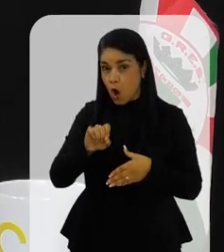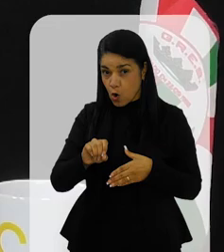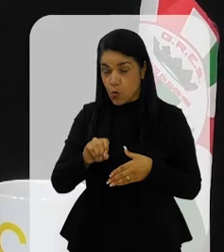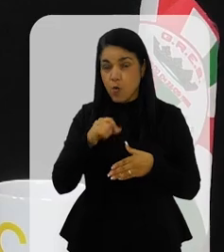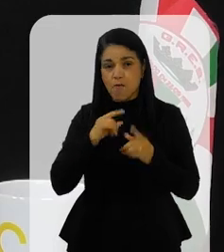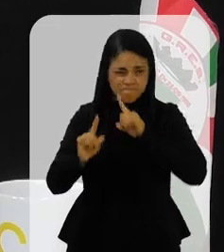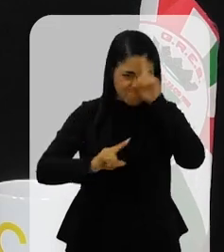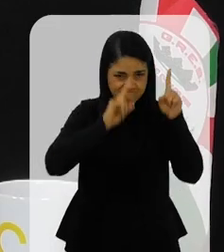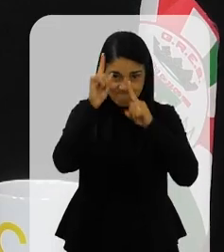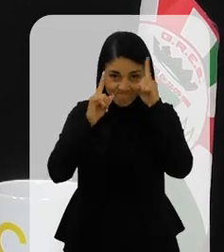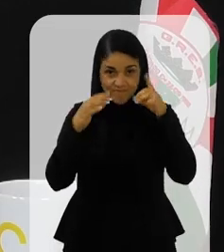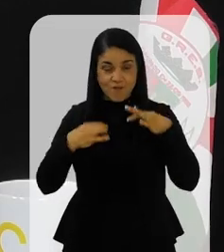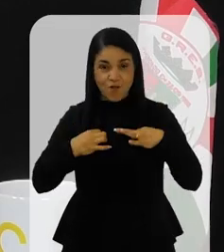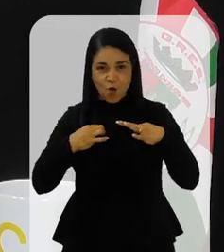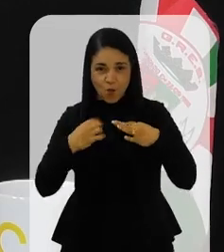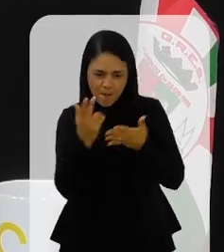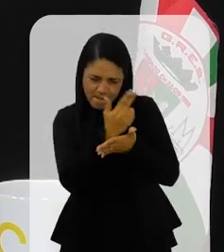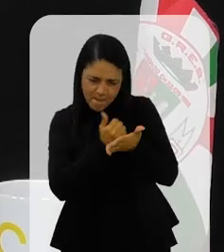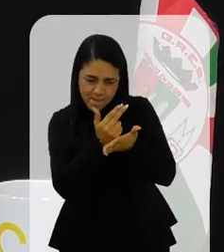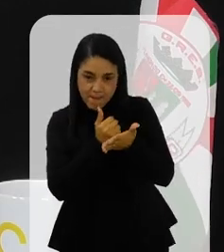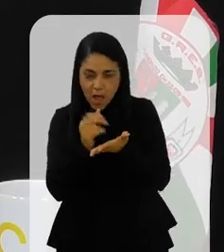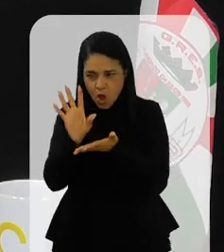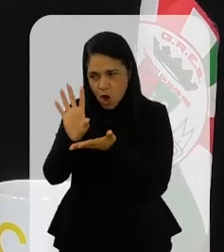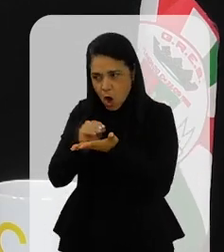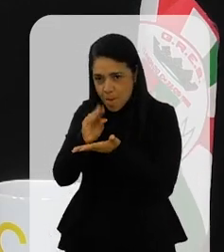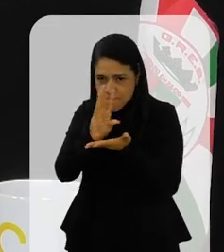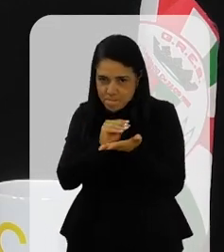as fantasias,